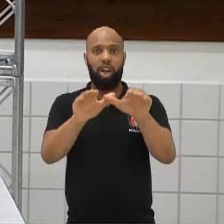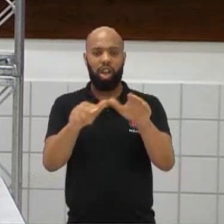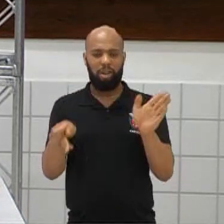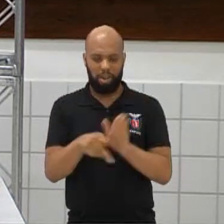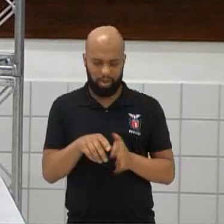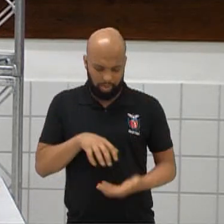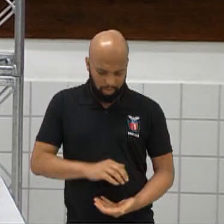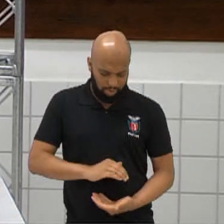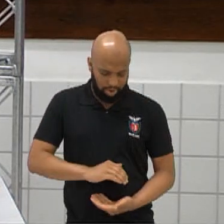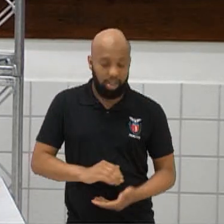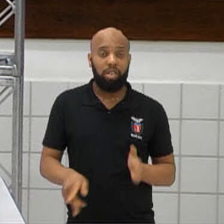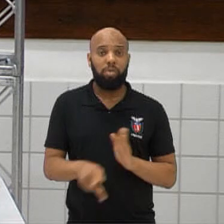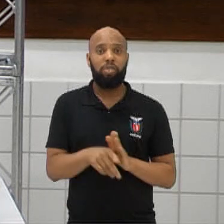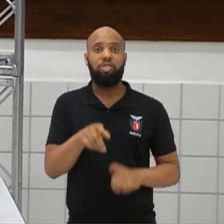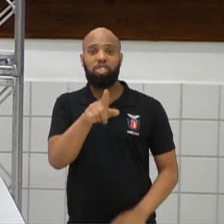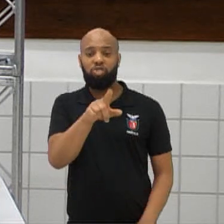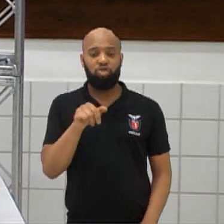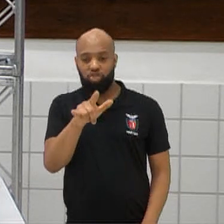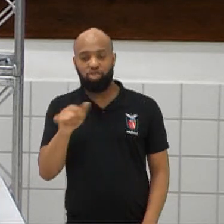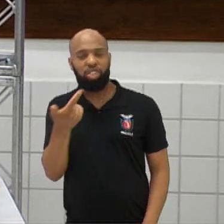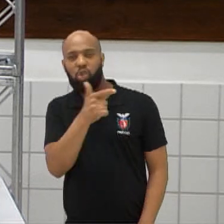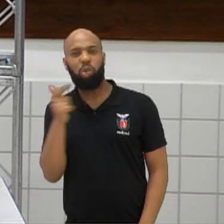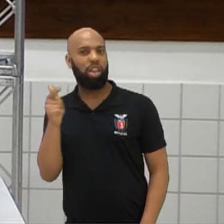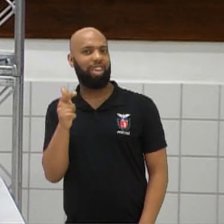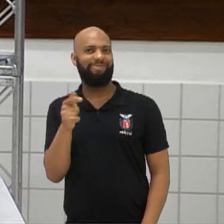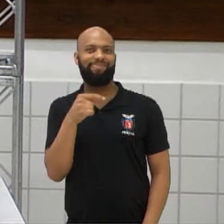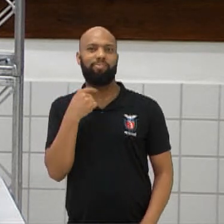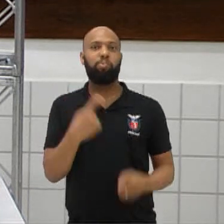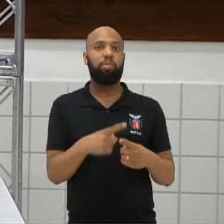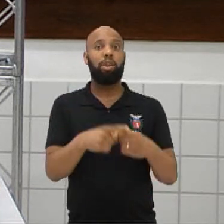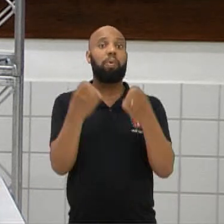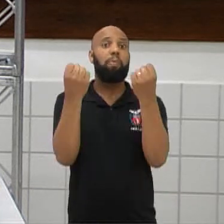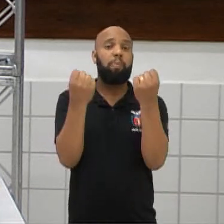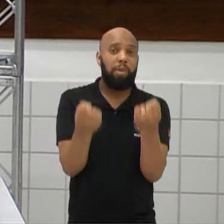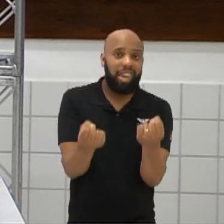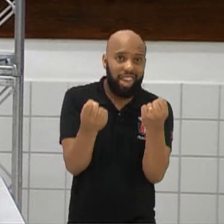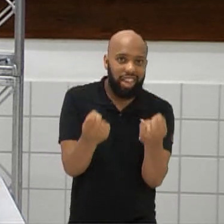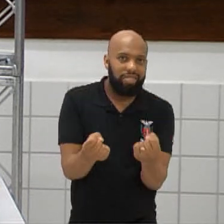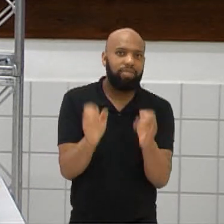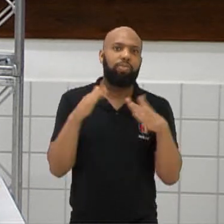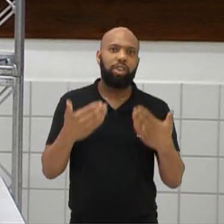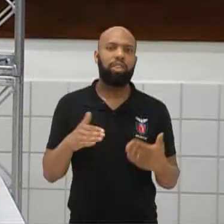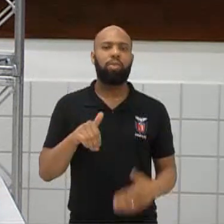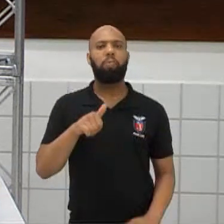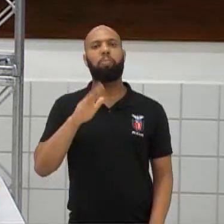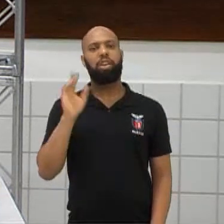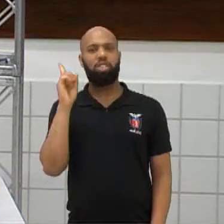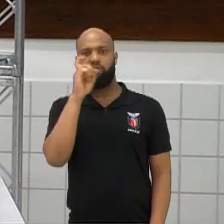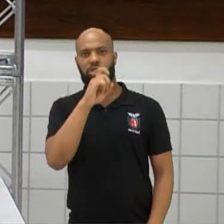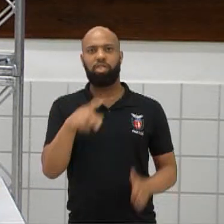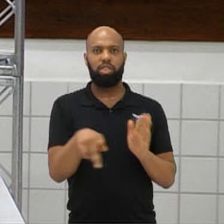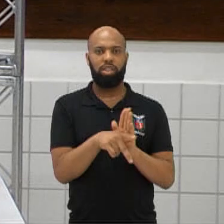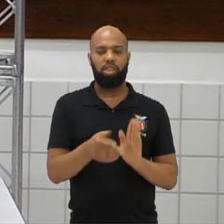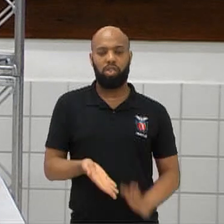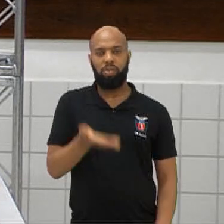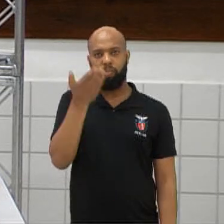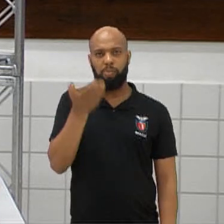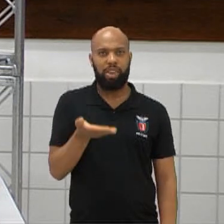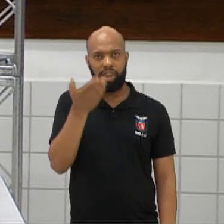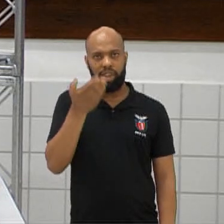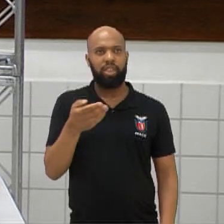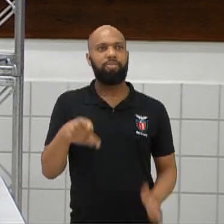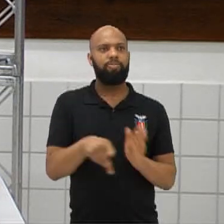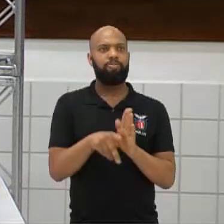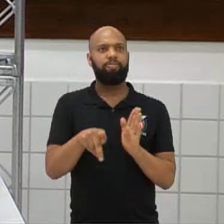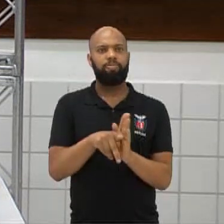se tivesse um armazenamento de urina ali, por exemplo, poderia aumentar a densidade do corpo da ave, fazendo com